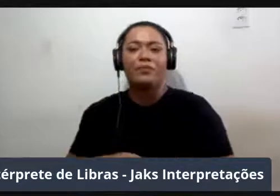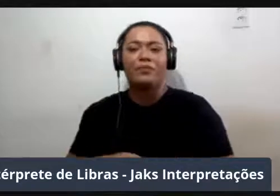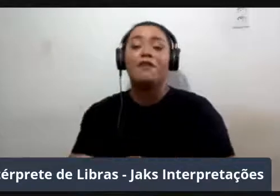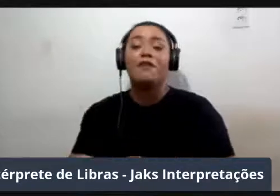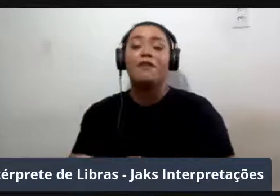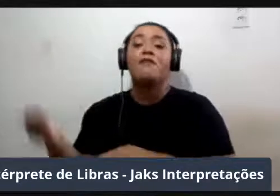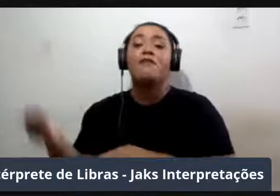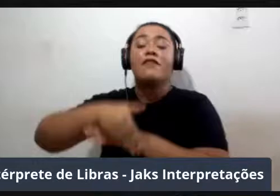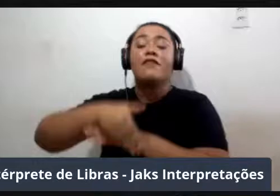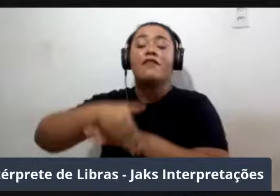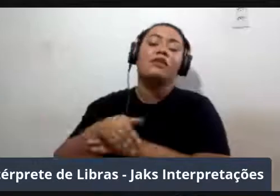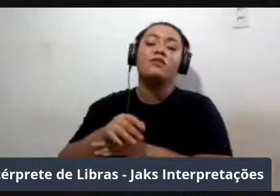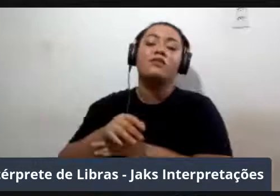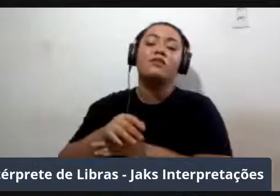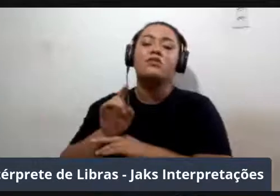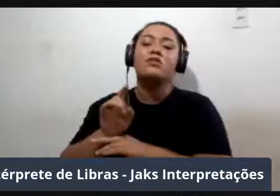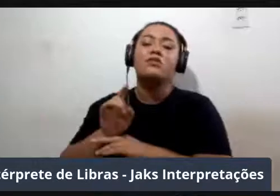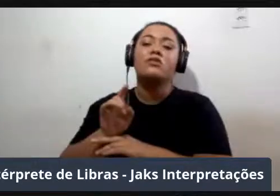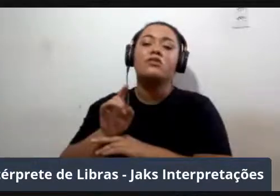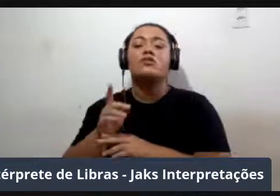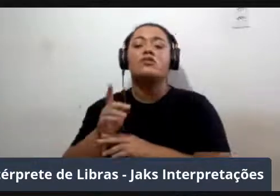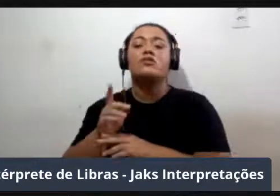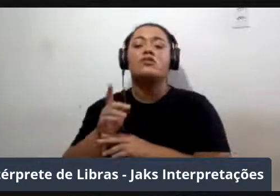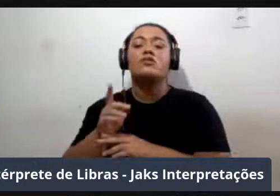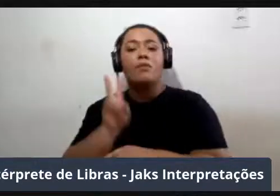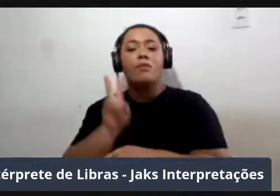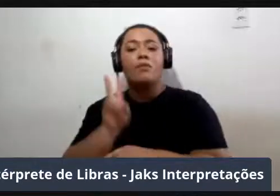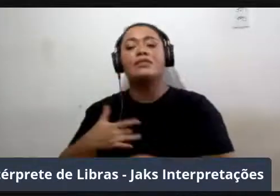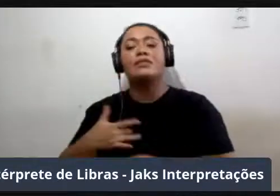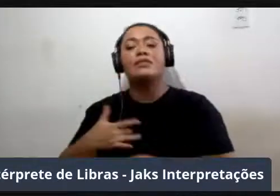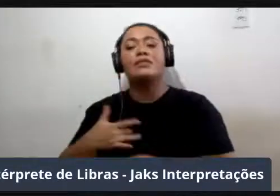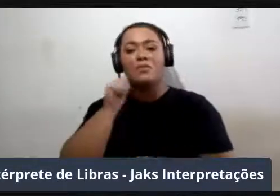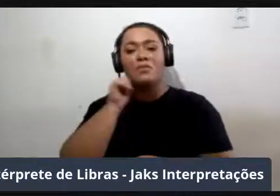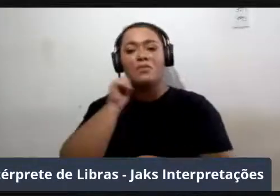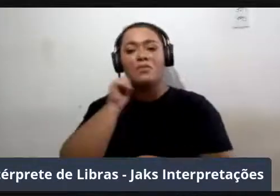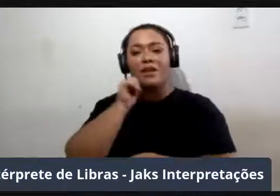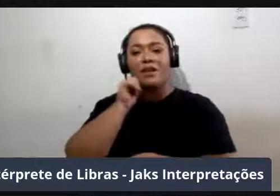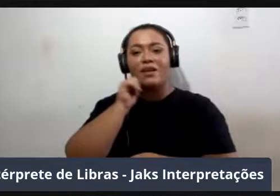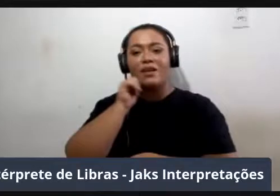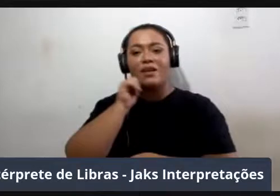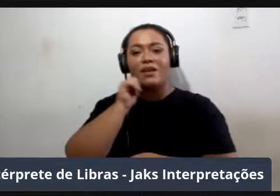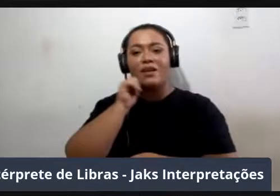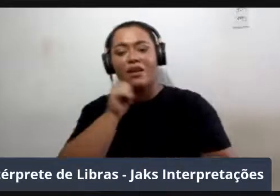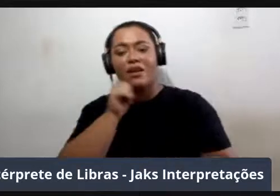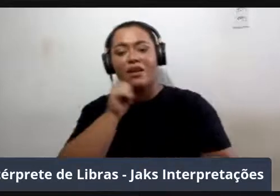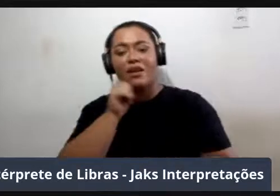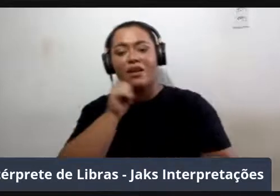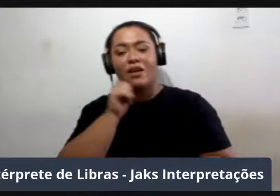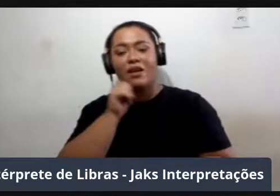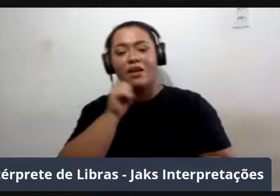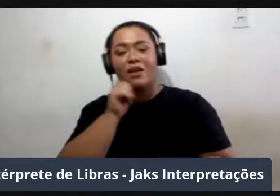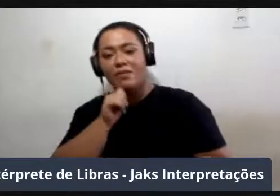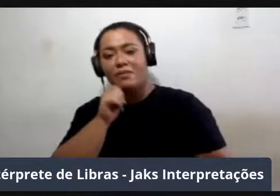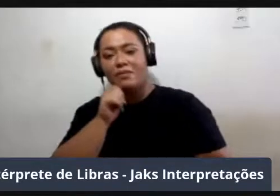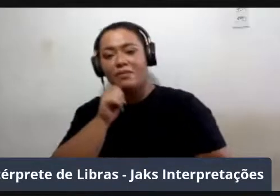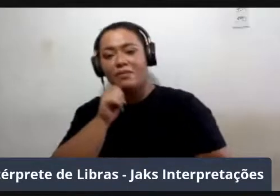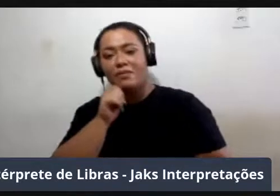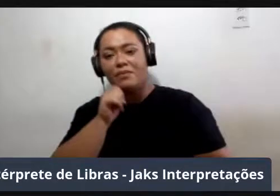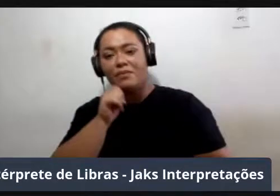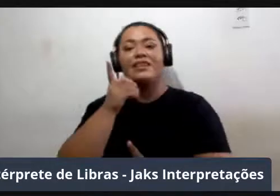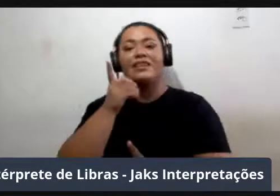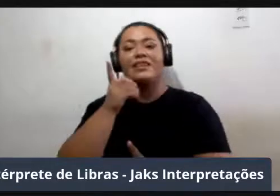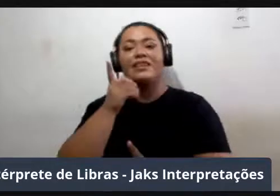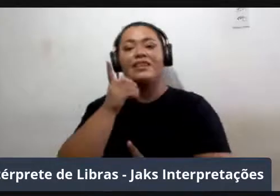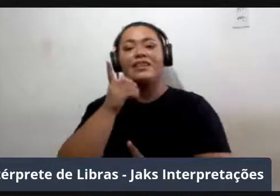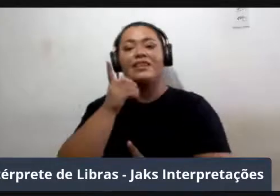onde elas tiveram encontro com as parteiras, né, as tradicionais, só indígena. E veio